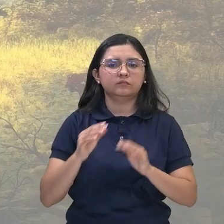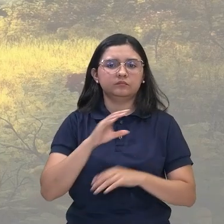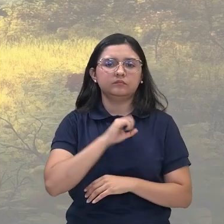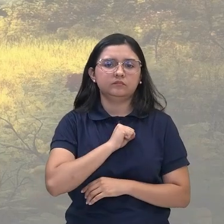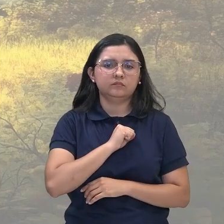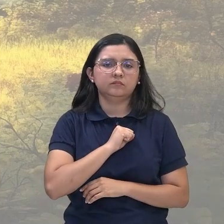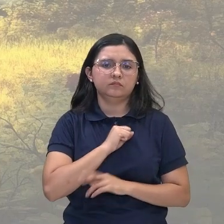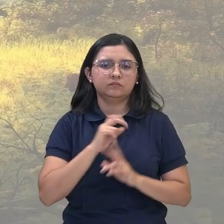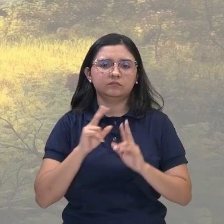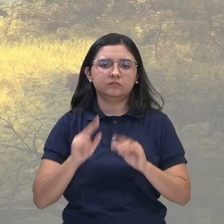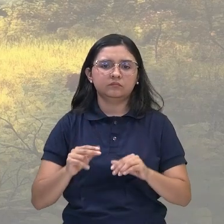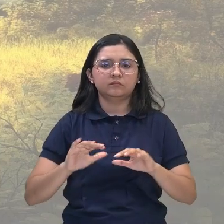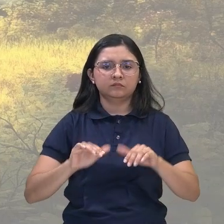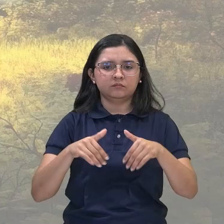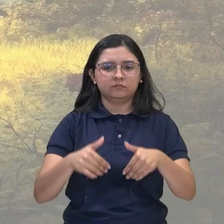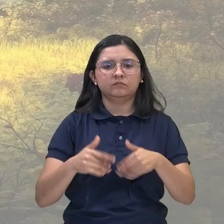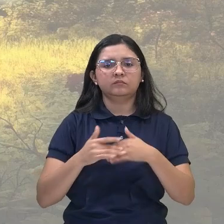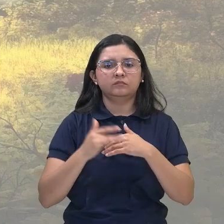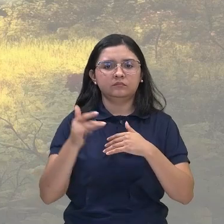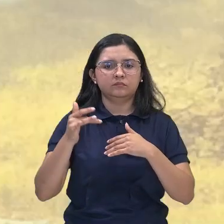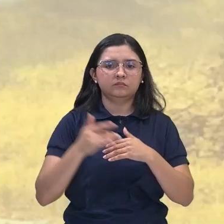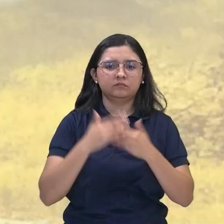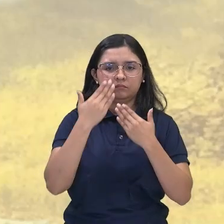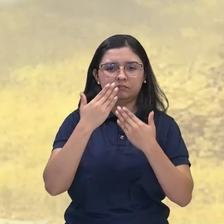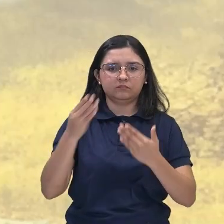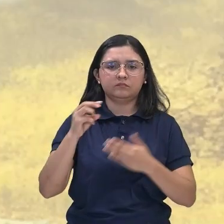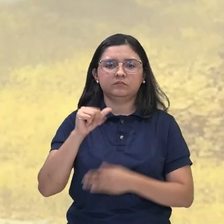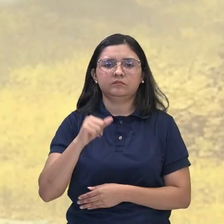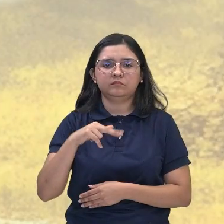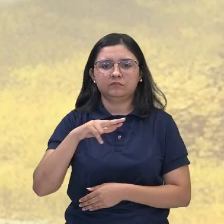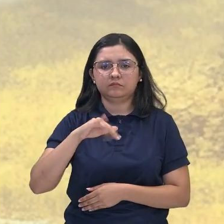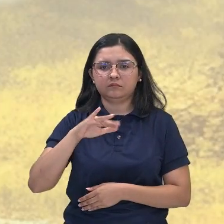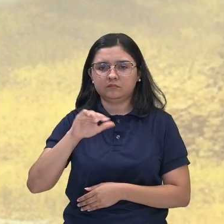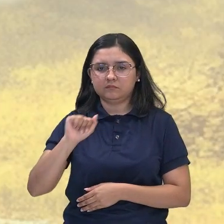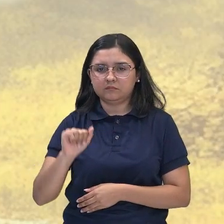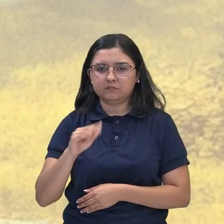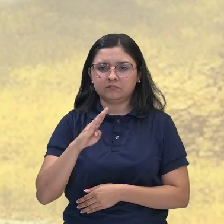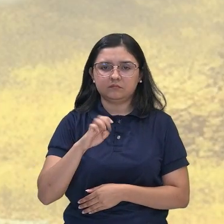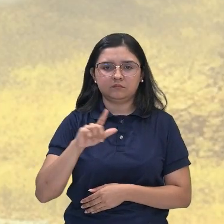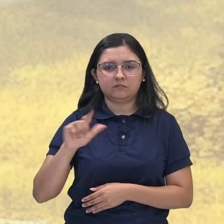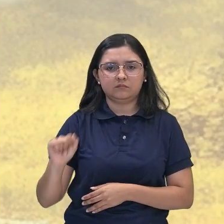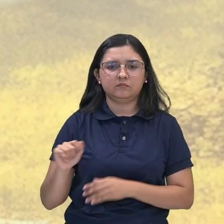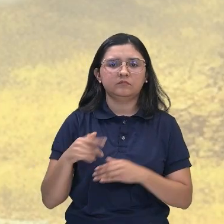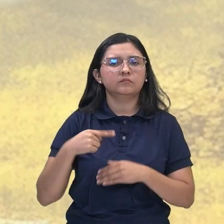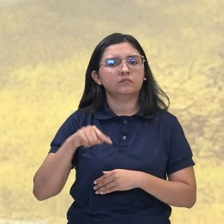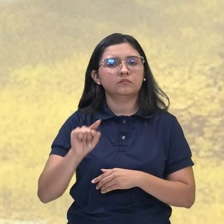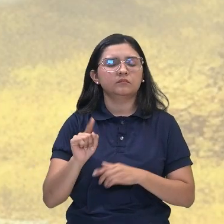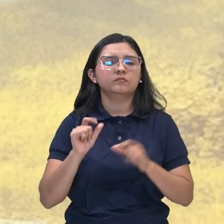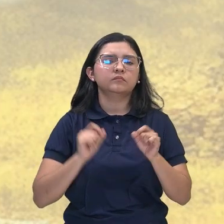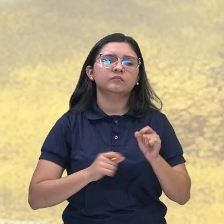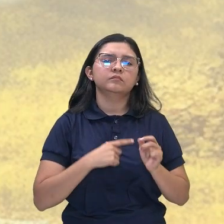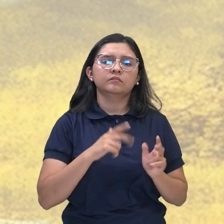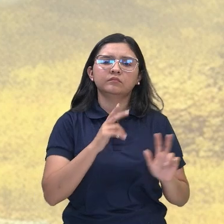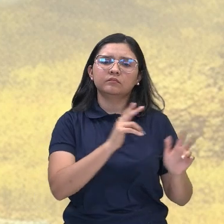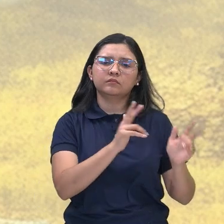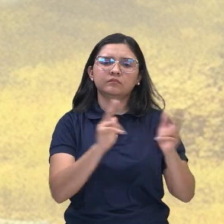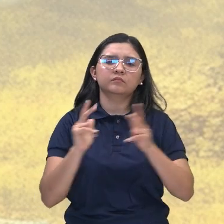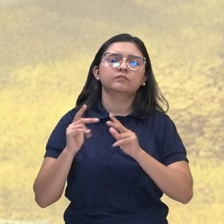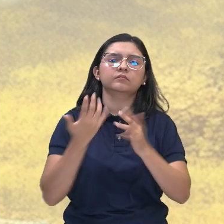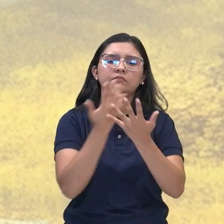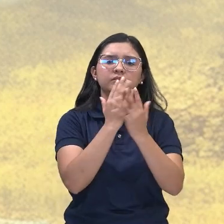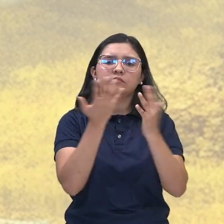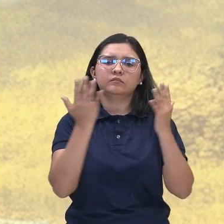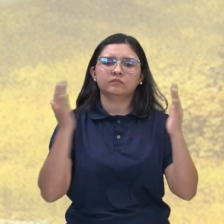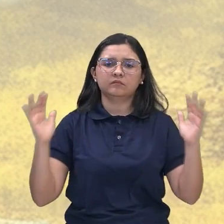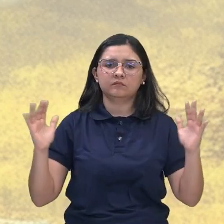Marília bela, graças à minha estrela. Irás e divertir-te na floresta, sustentada,